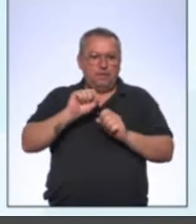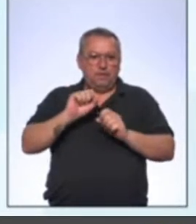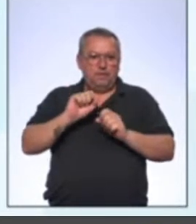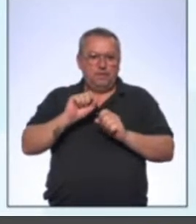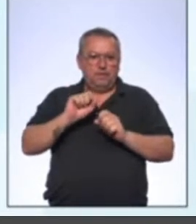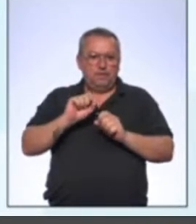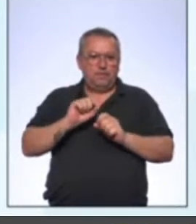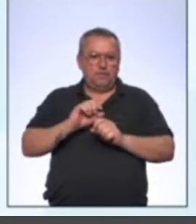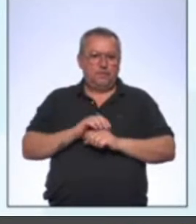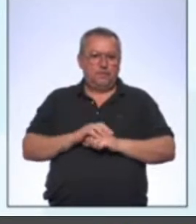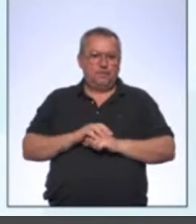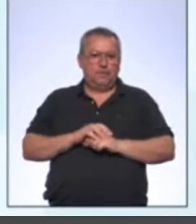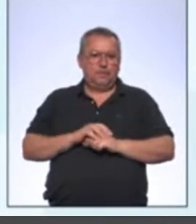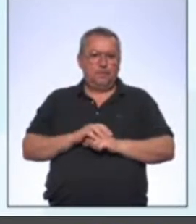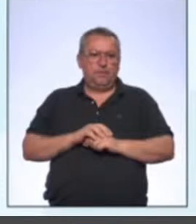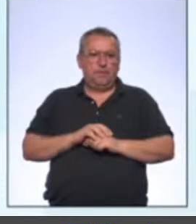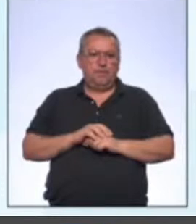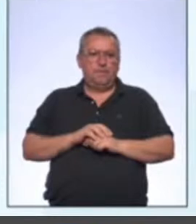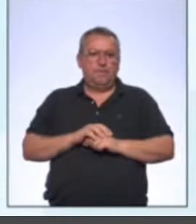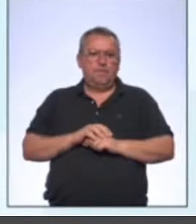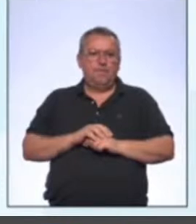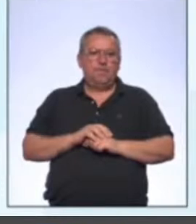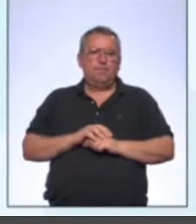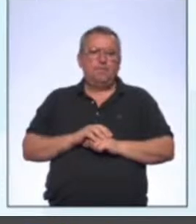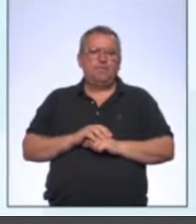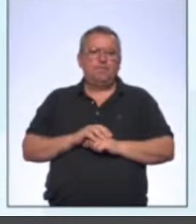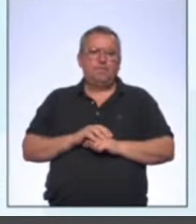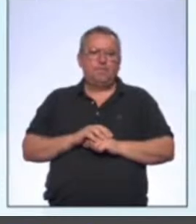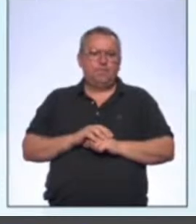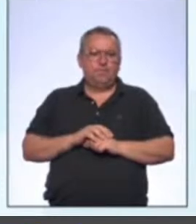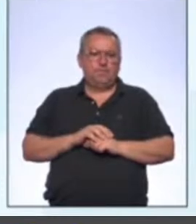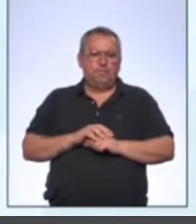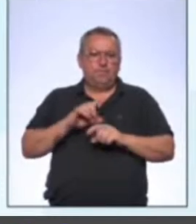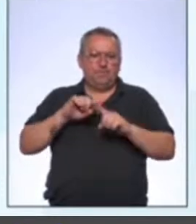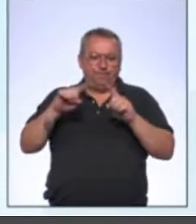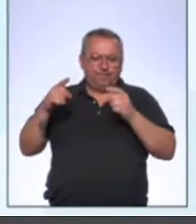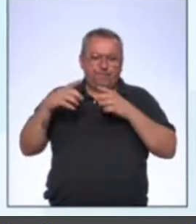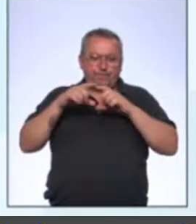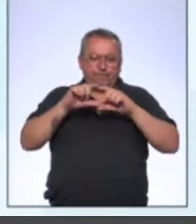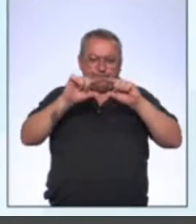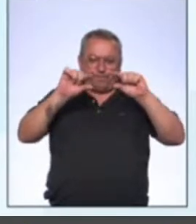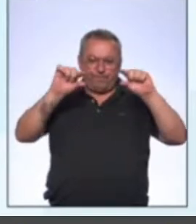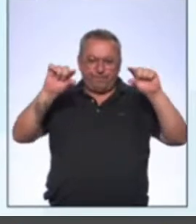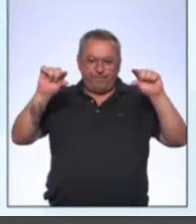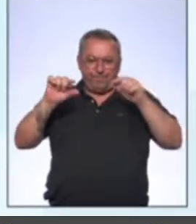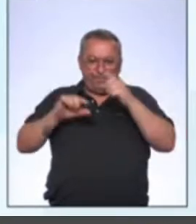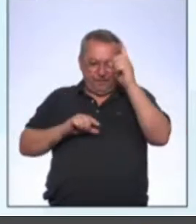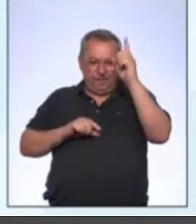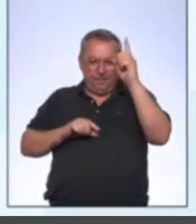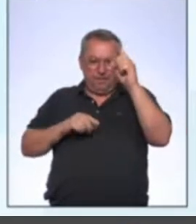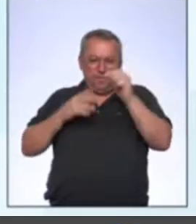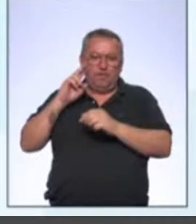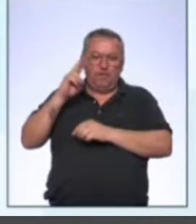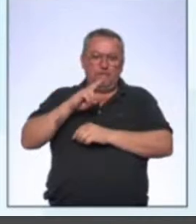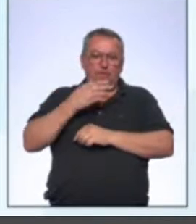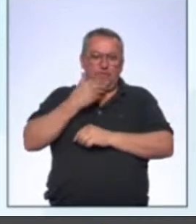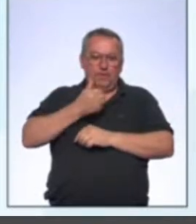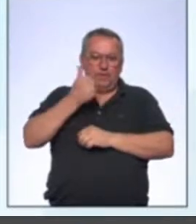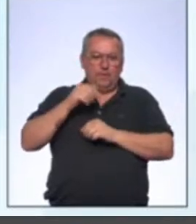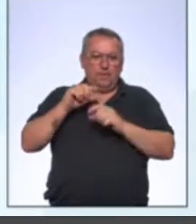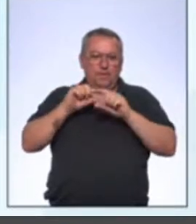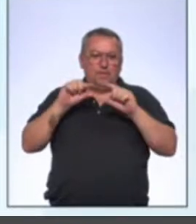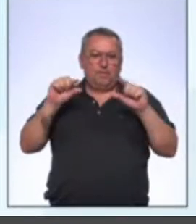um recortezinho do texto. Isso. Eu trouxe esse recorte para a gente poder estar dando uma olhada. Foi uma